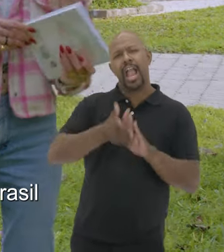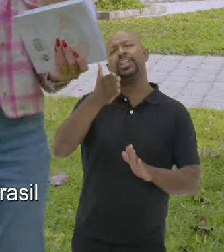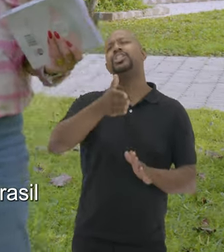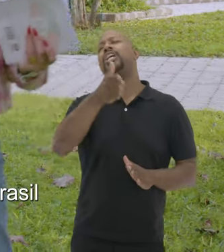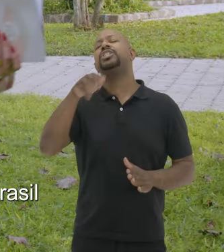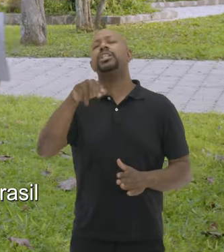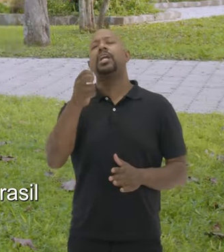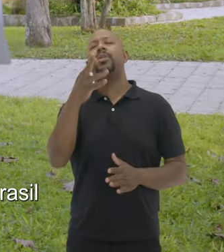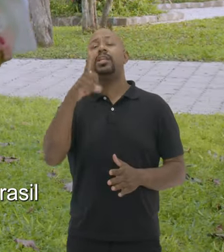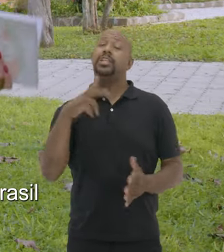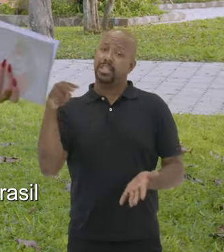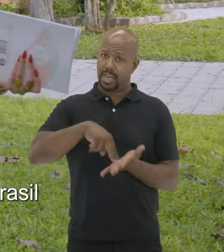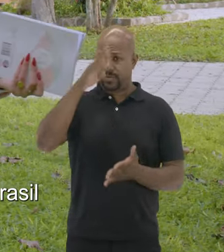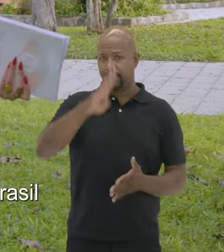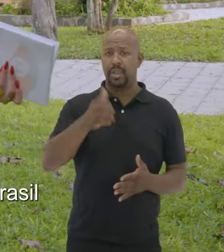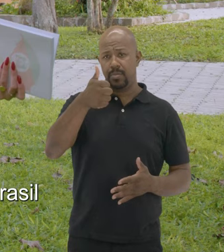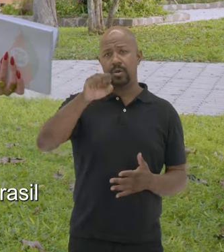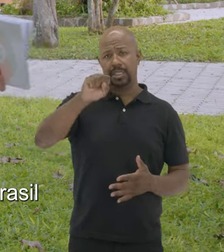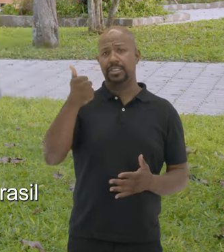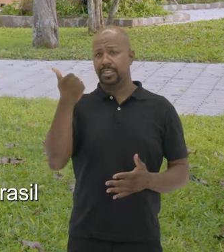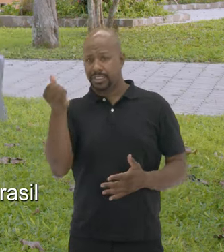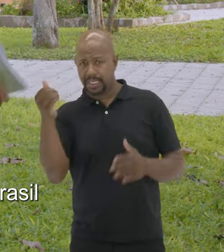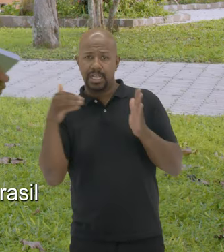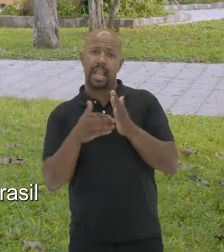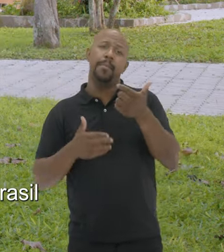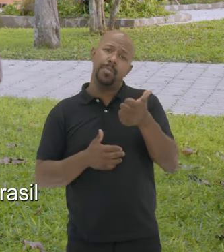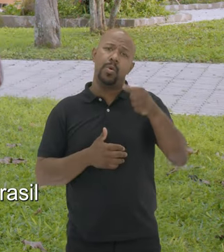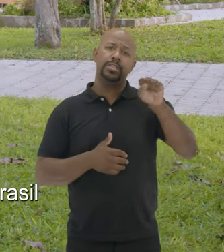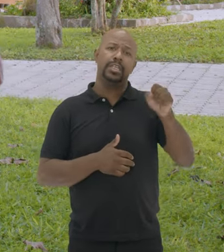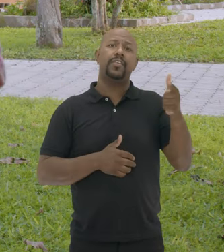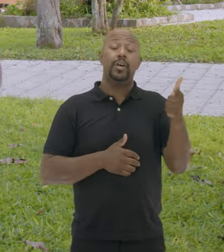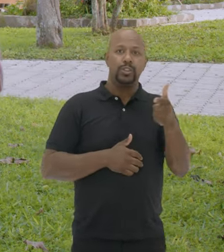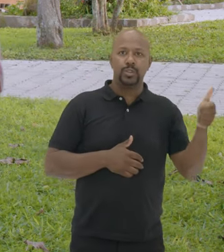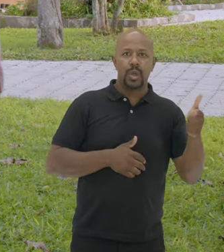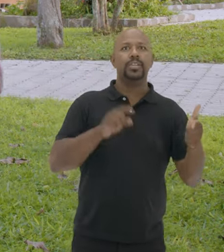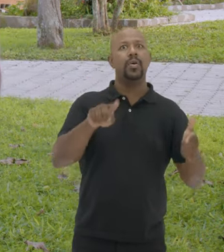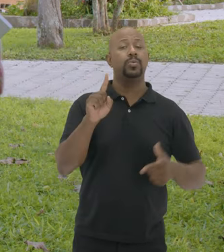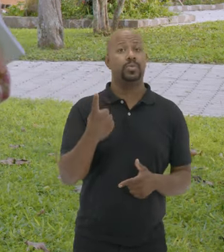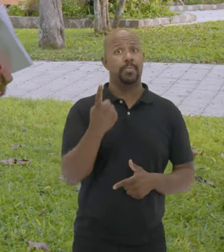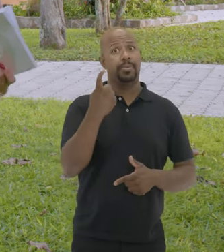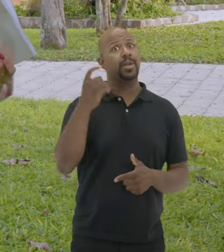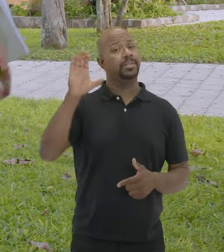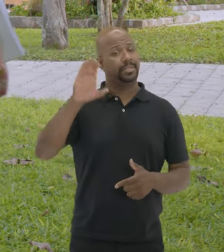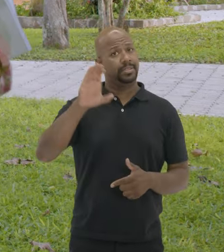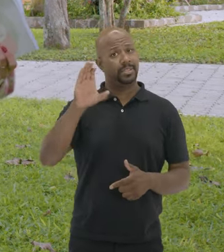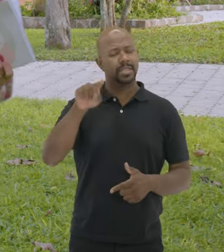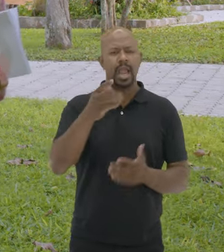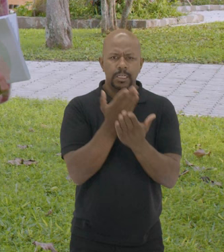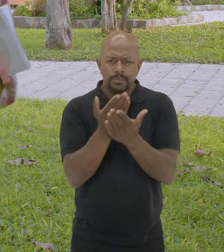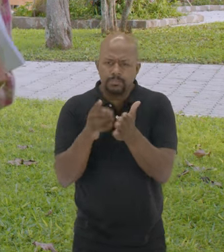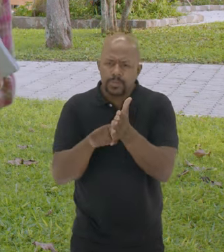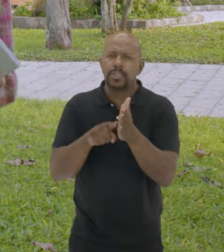naturalista que esteve no Brasil entre 1816 e 1822 ele foi um dos primeiros cientistas